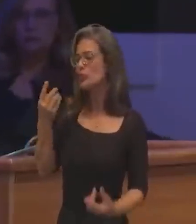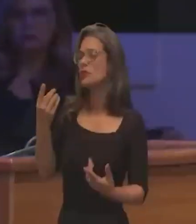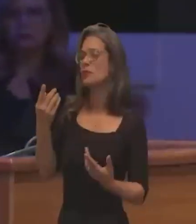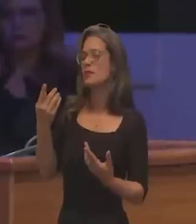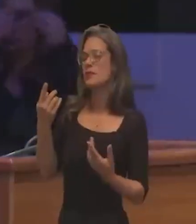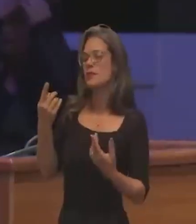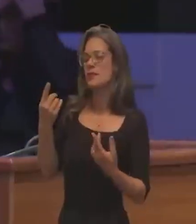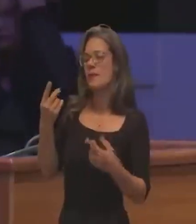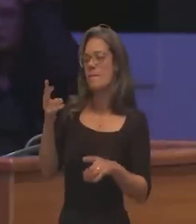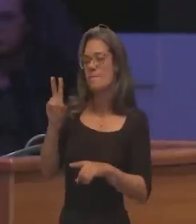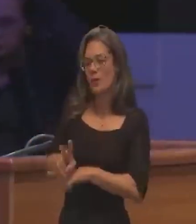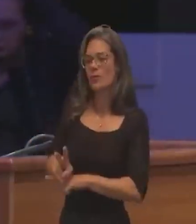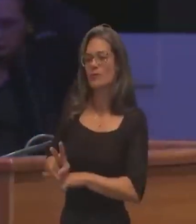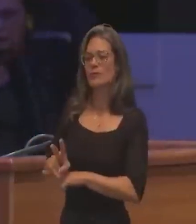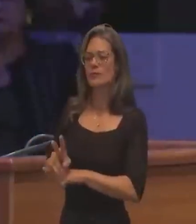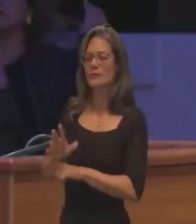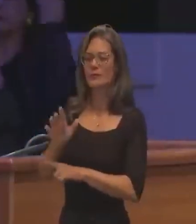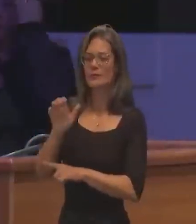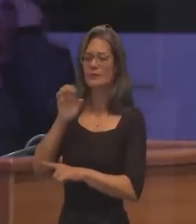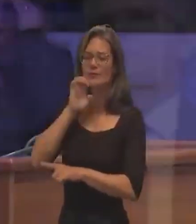da família.